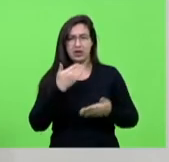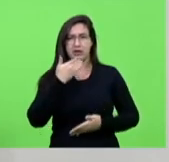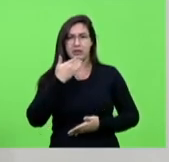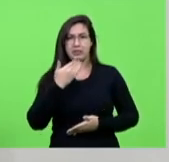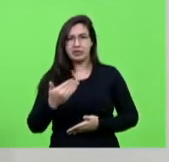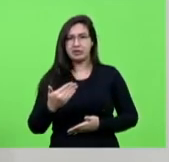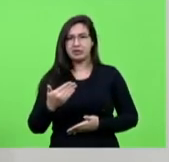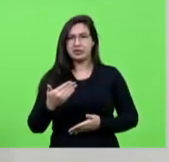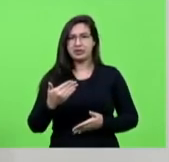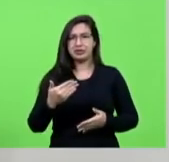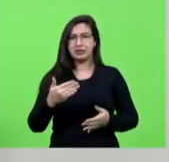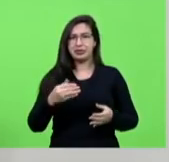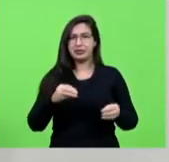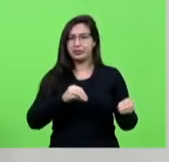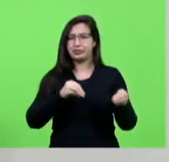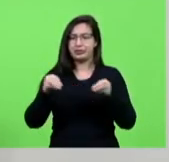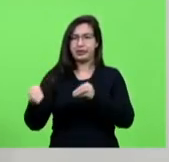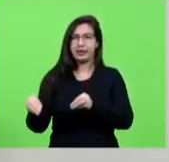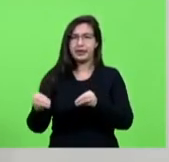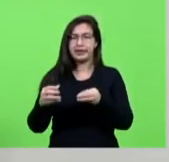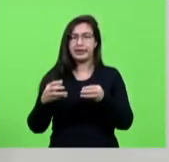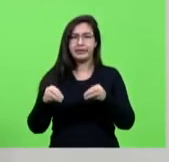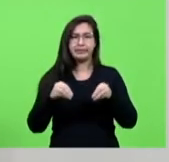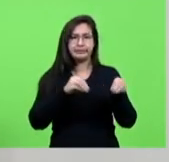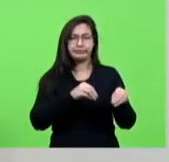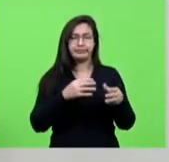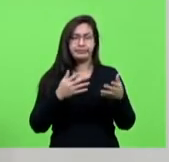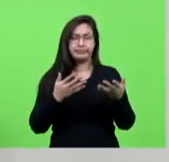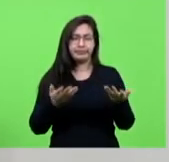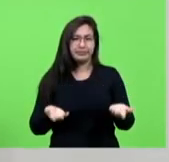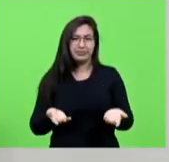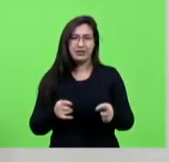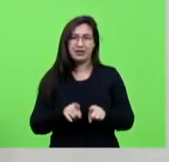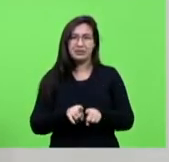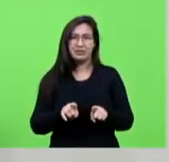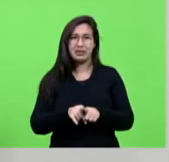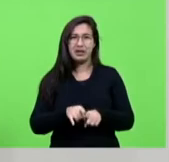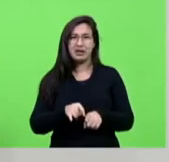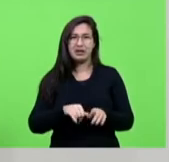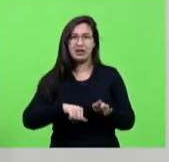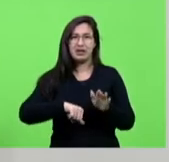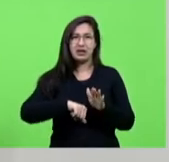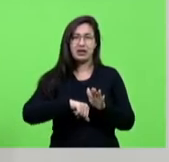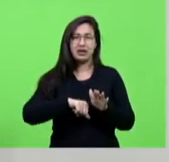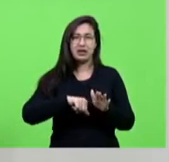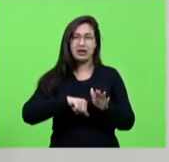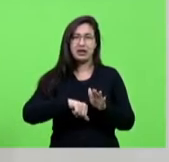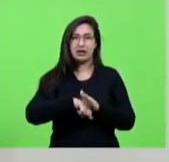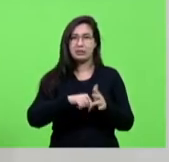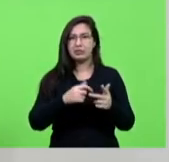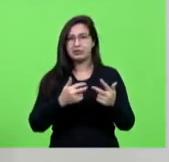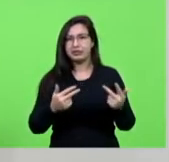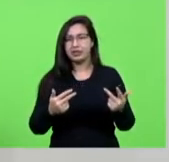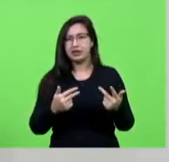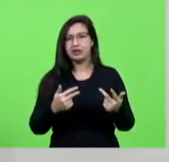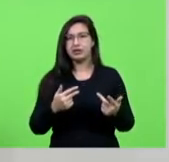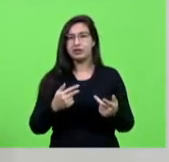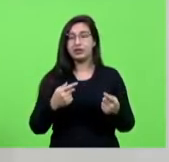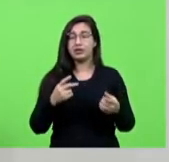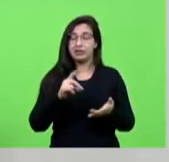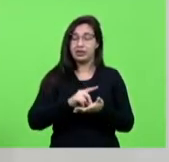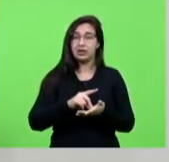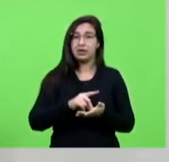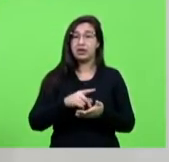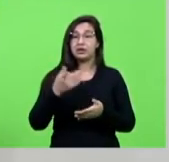de transferência, ele vai para onde ele quiser, ele vai para isso. E mancha criminal também não é justificativa. Falar bem a verdade. Porque lá na cidade